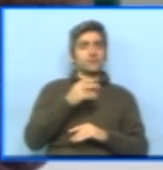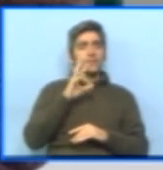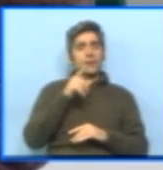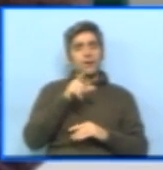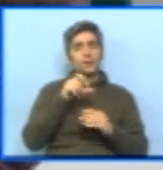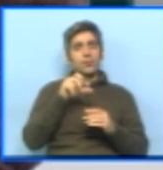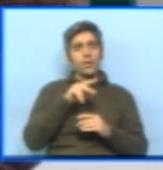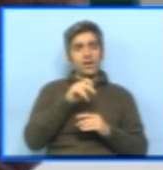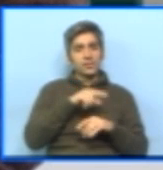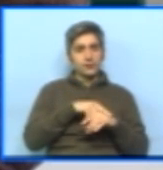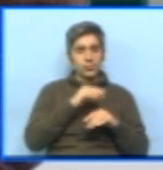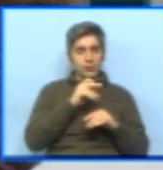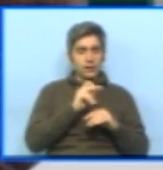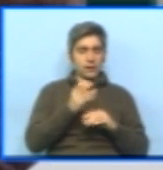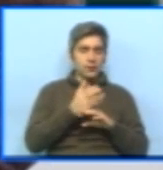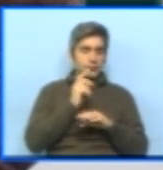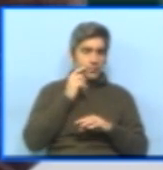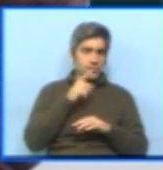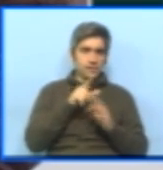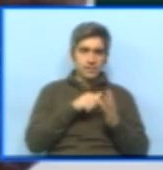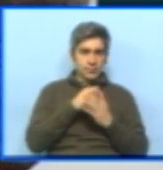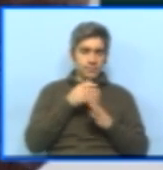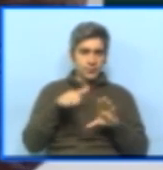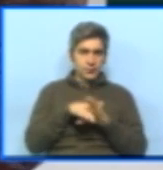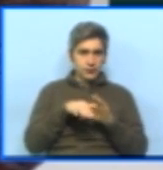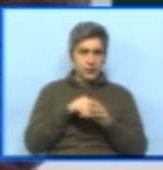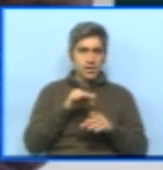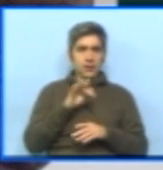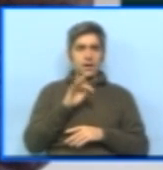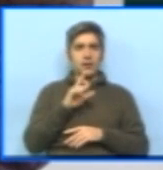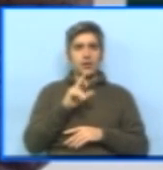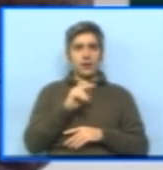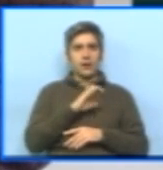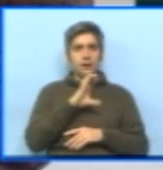quaresmais? Sempre tenho participado sempre no Rancho de São José, é o meu rancho,